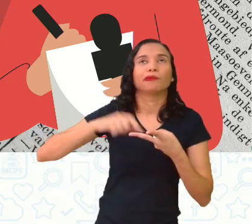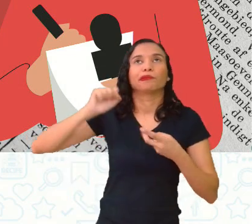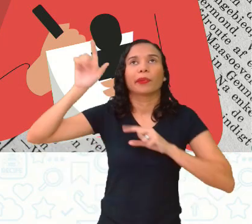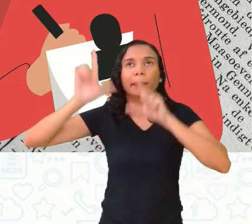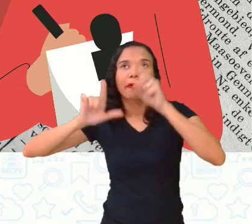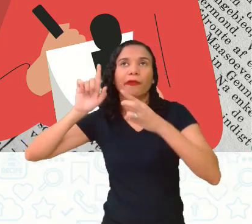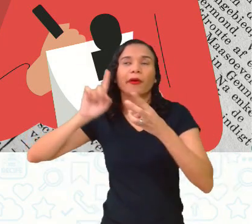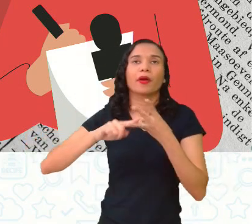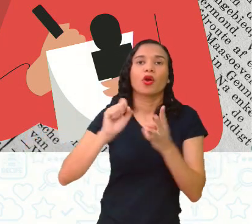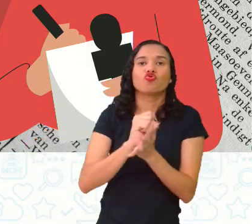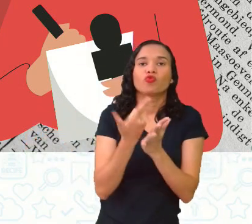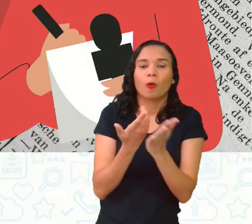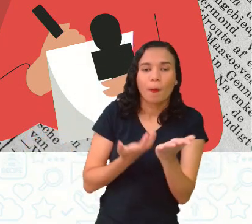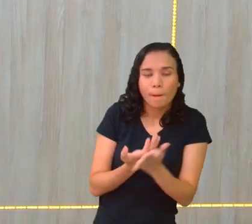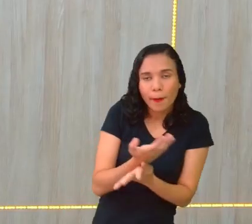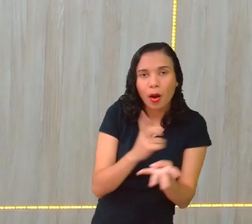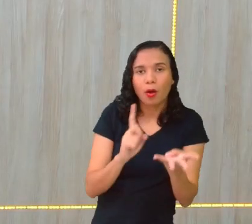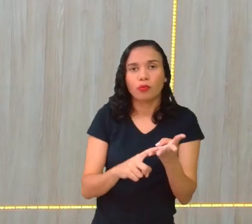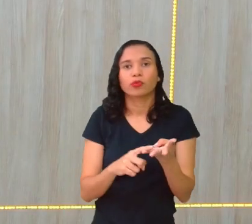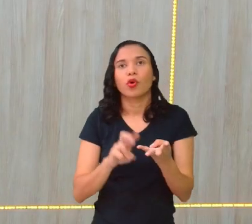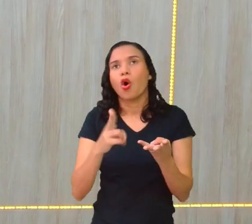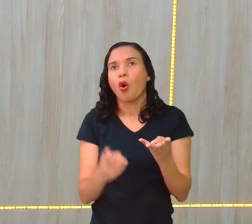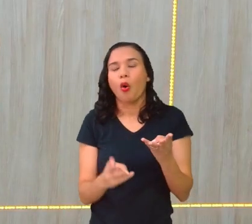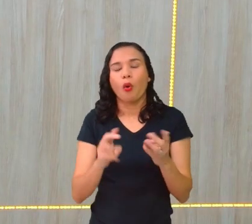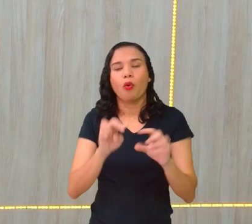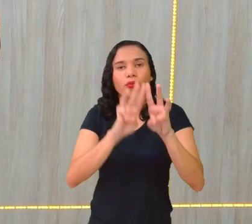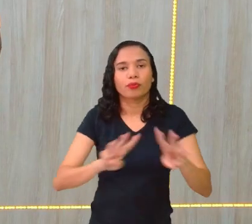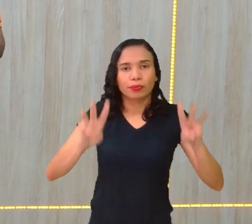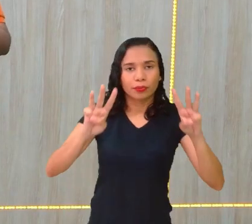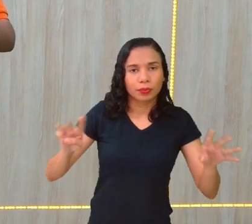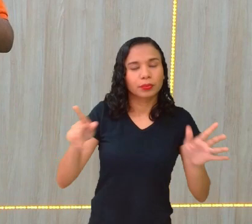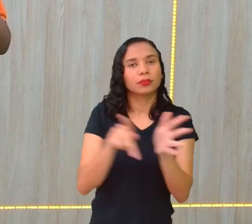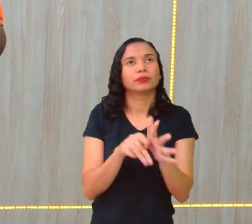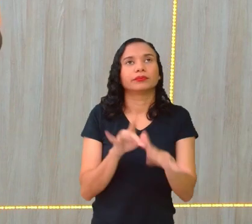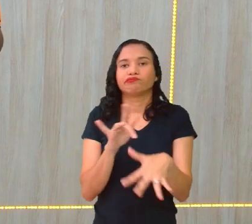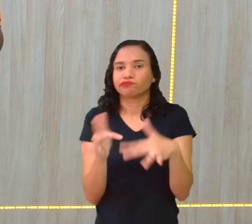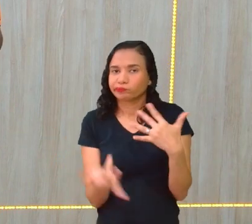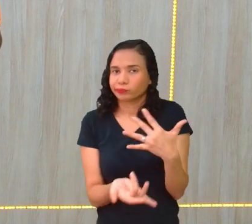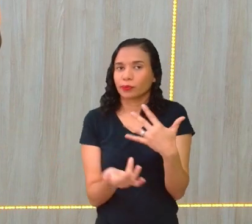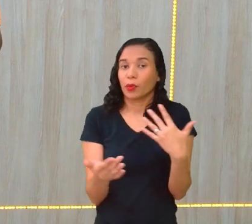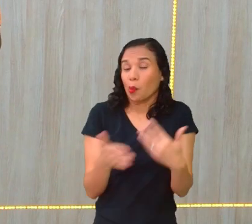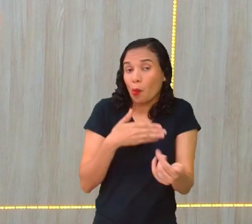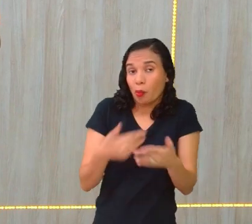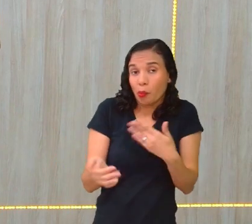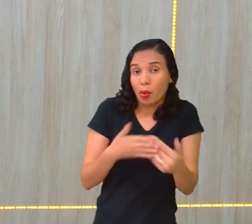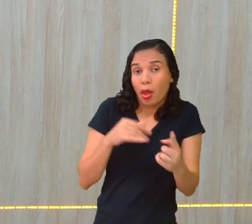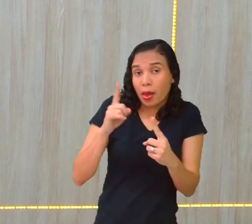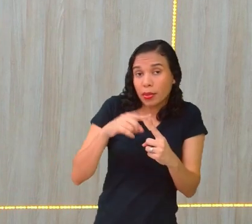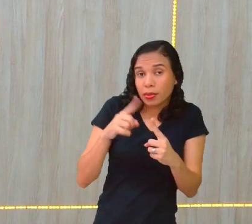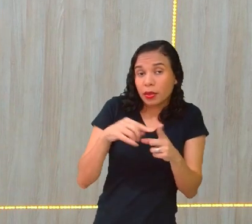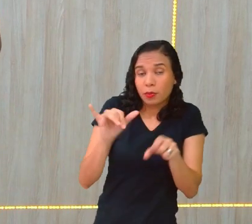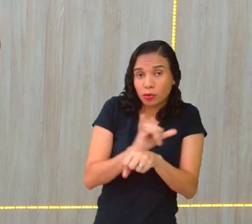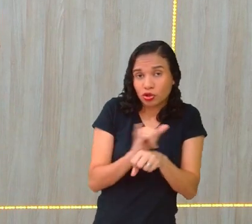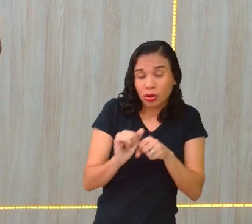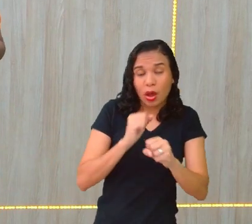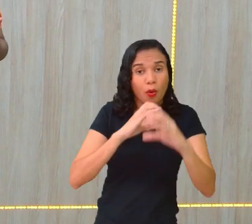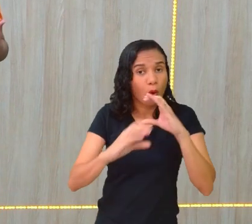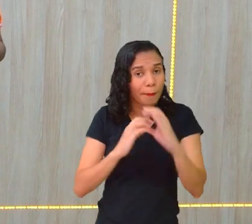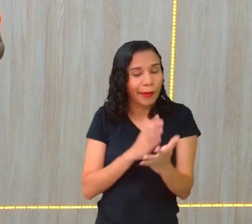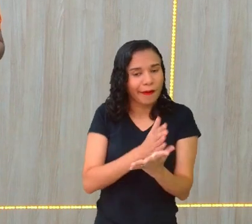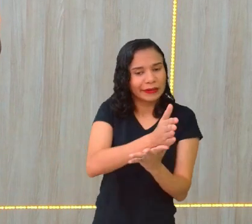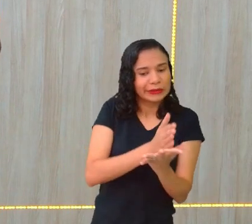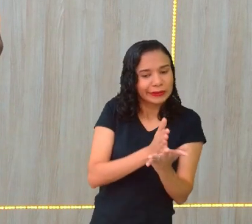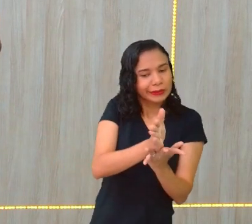TV, jornal impresso, jornal online, redes sociais, qualquer meio de comunicação, podcasts, qualquer meio